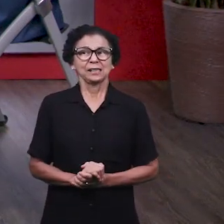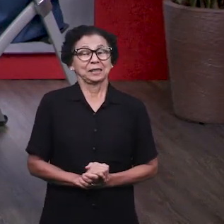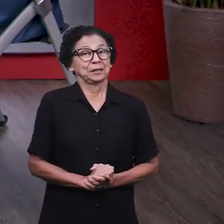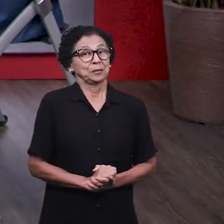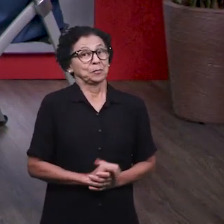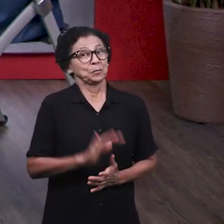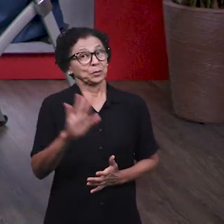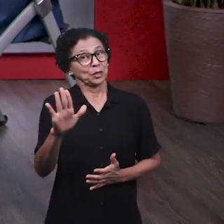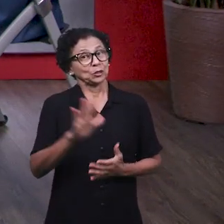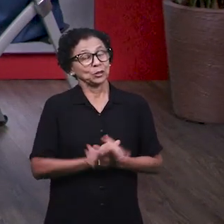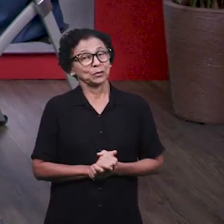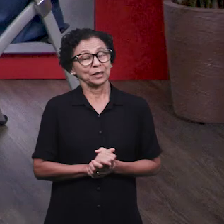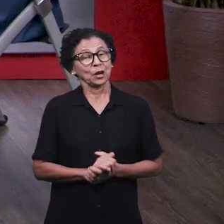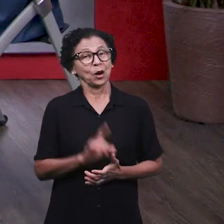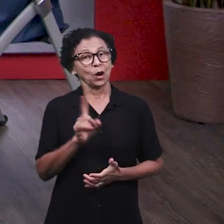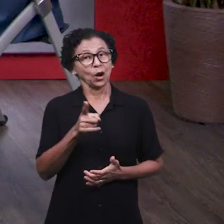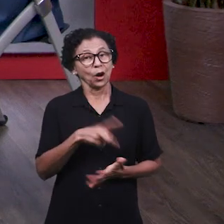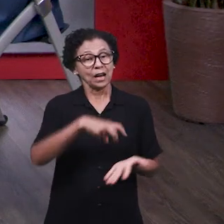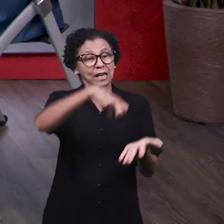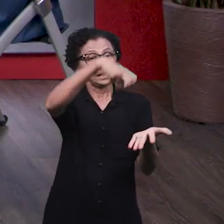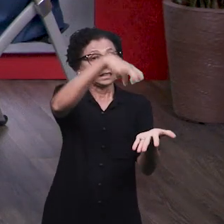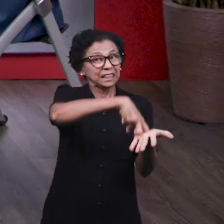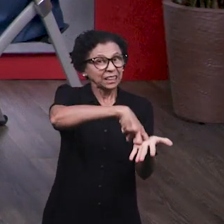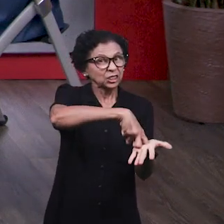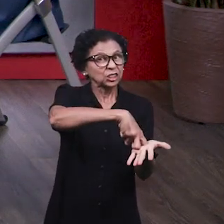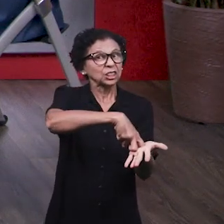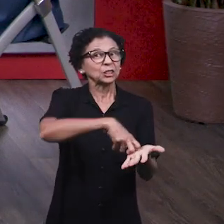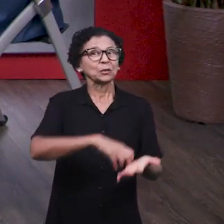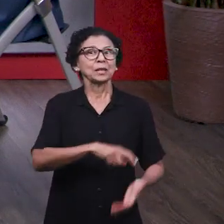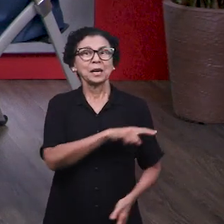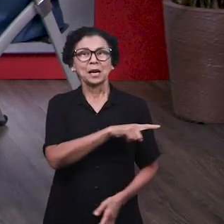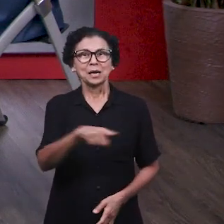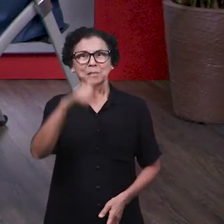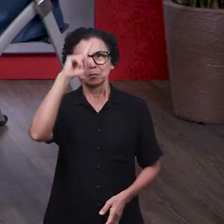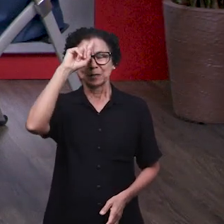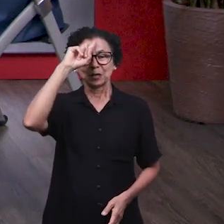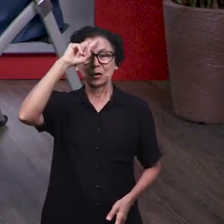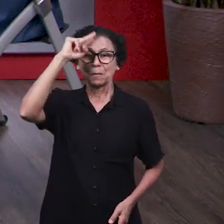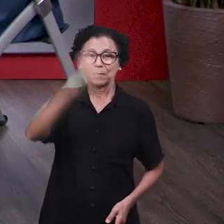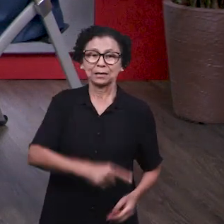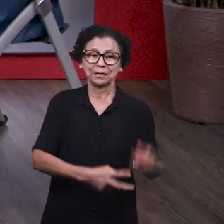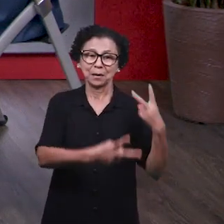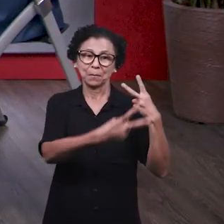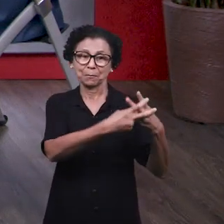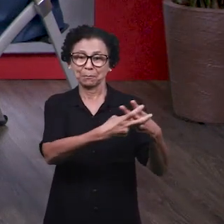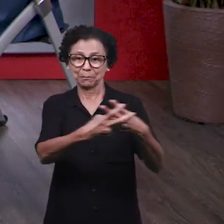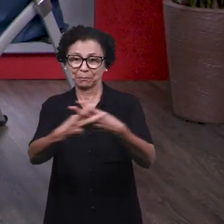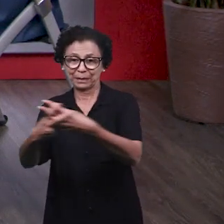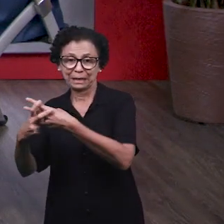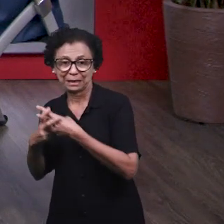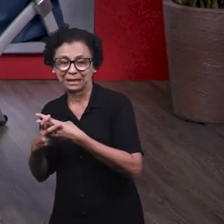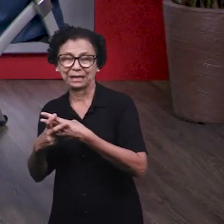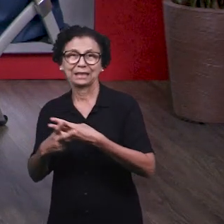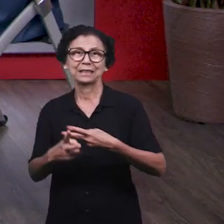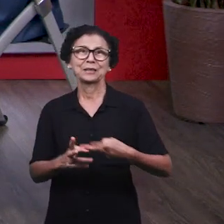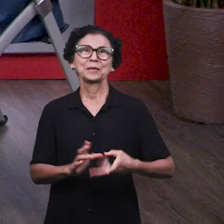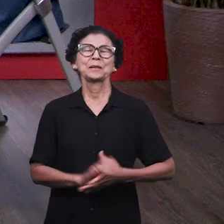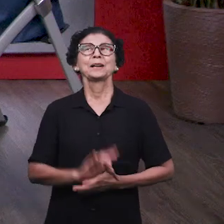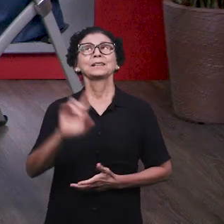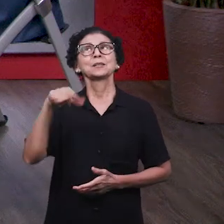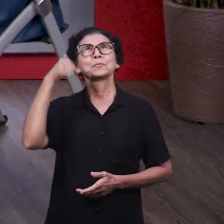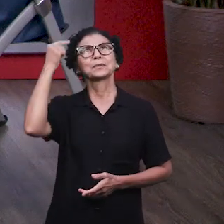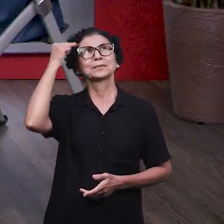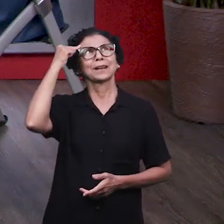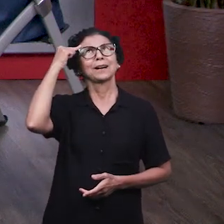de 15 a 30 dias de multa, eles achavam que eu ia mandar todo mundo para casa de detenção. Era o que chamava a atenção, né? Eu vim entender isso depois.